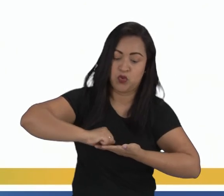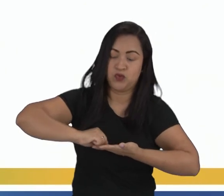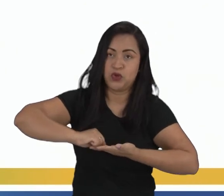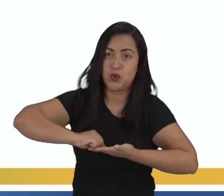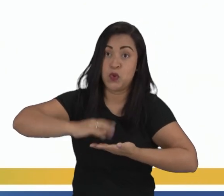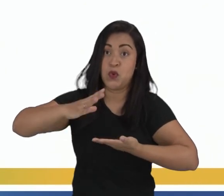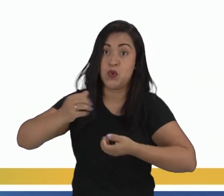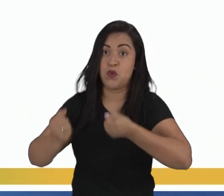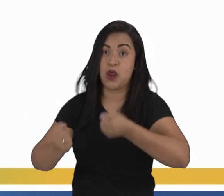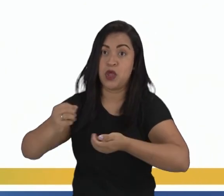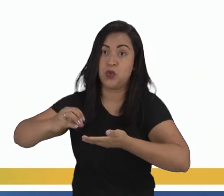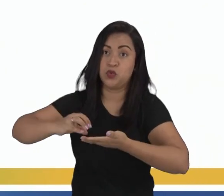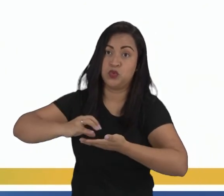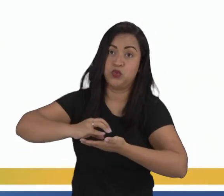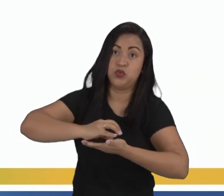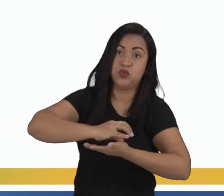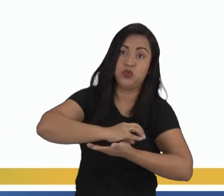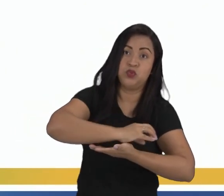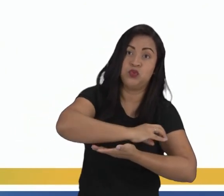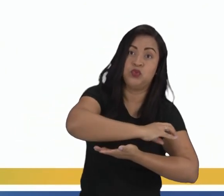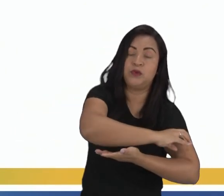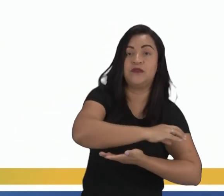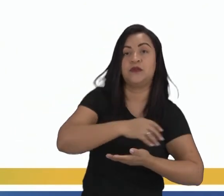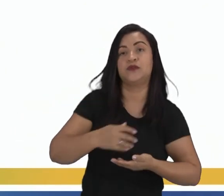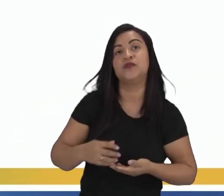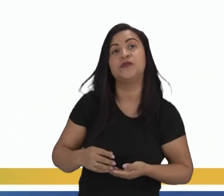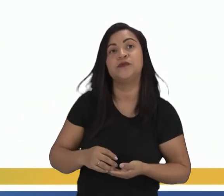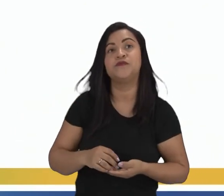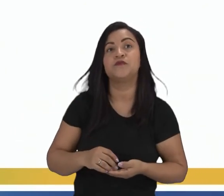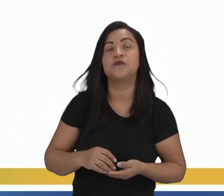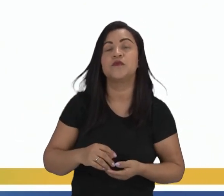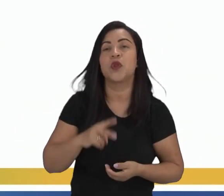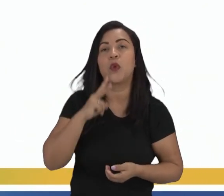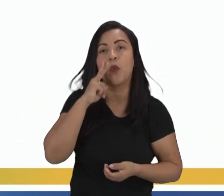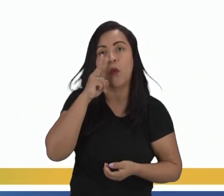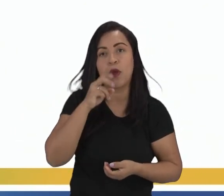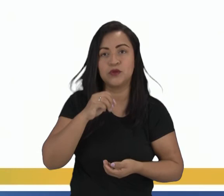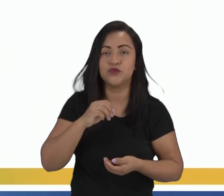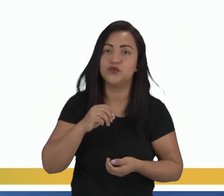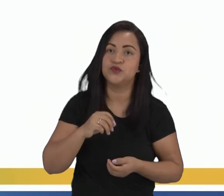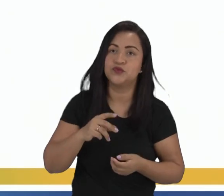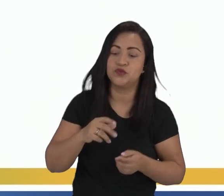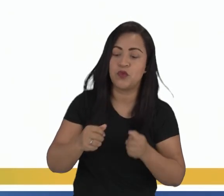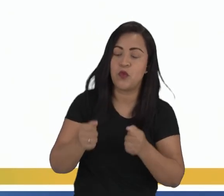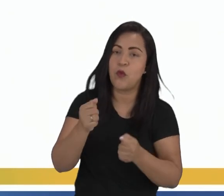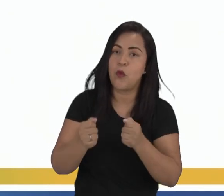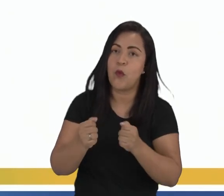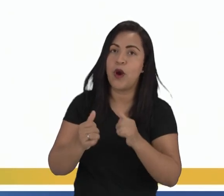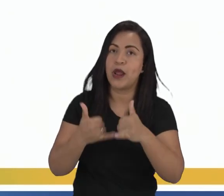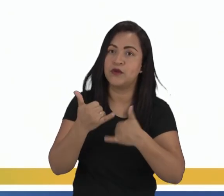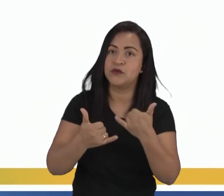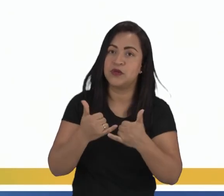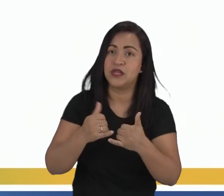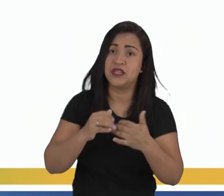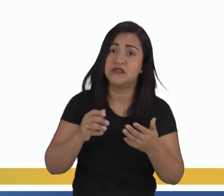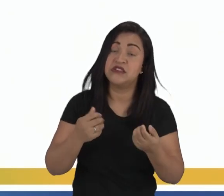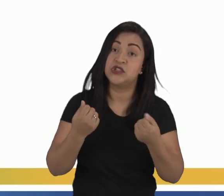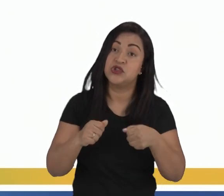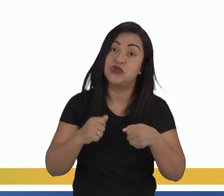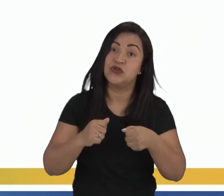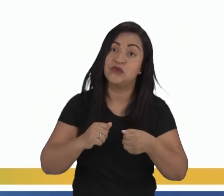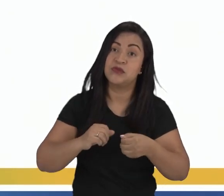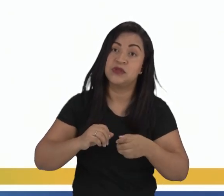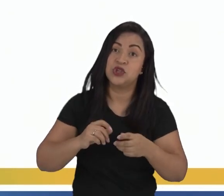para frente e sem deslizar. Quando o carrinho se movimenta sozinho, sem